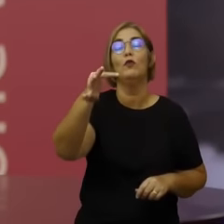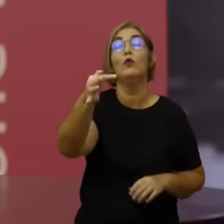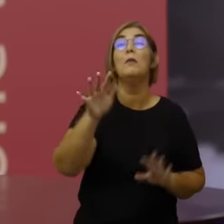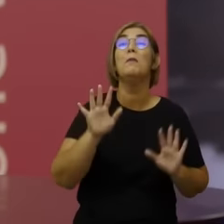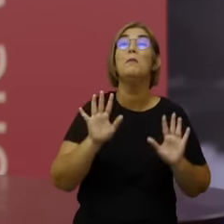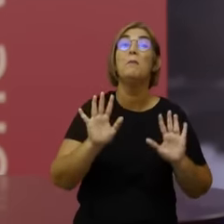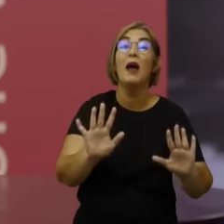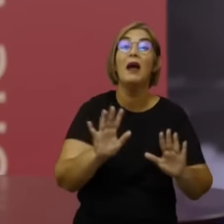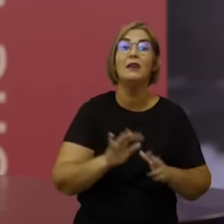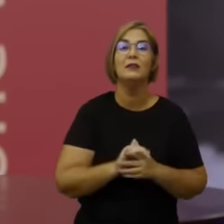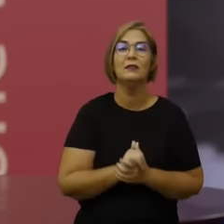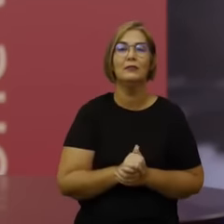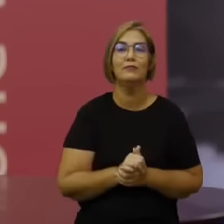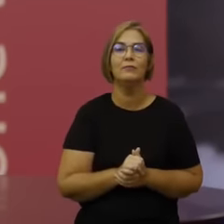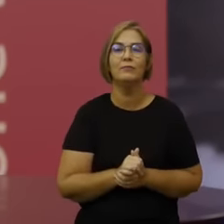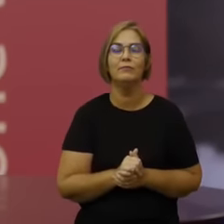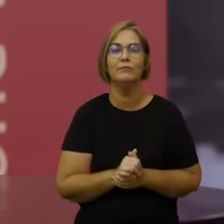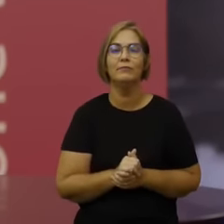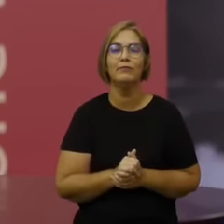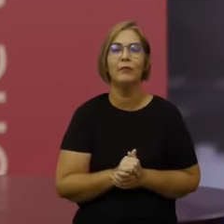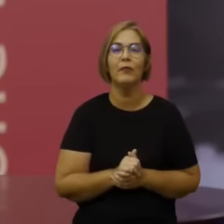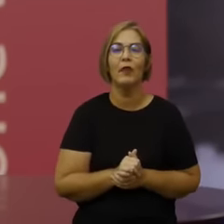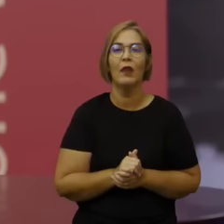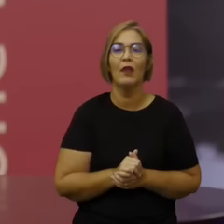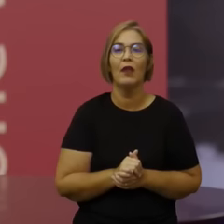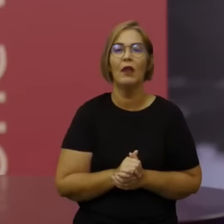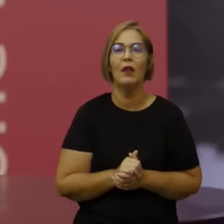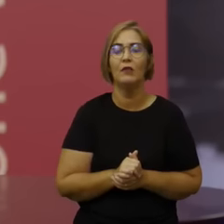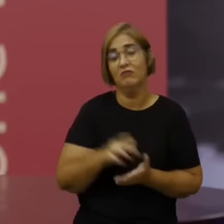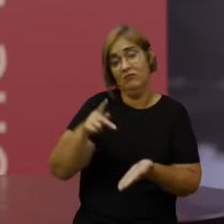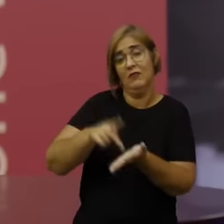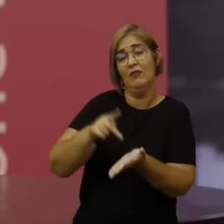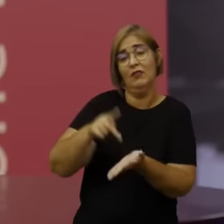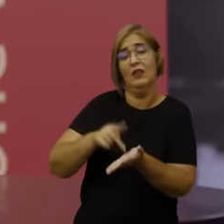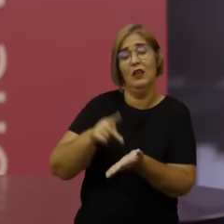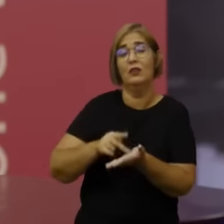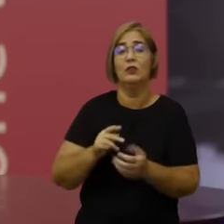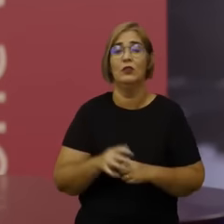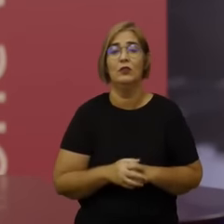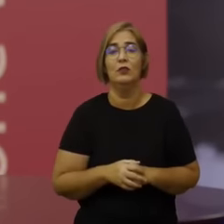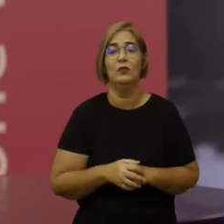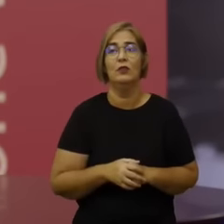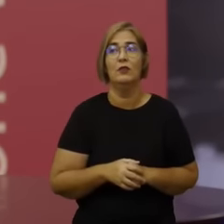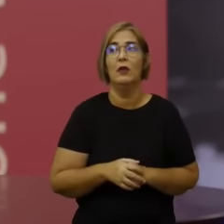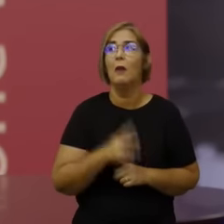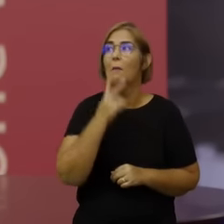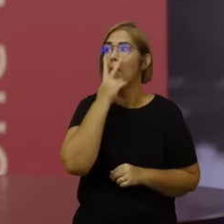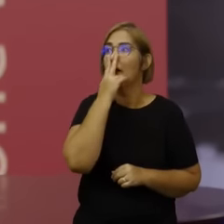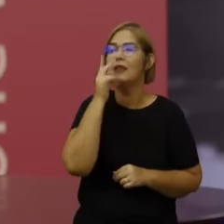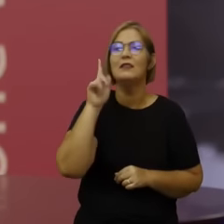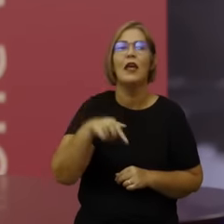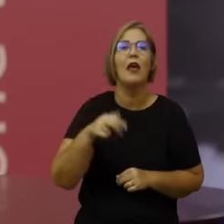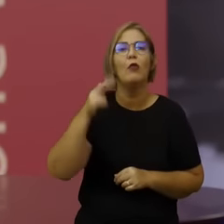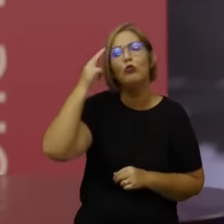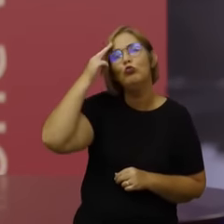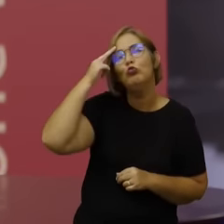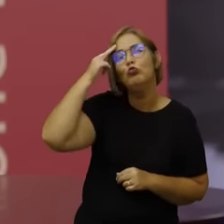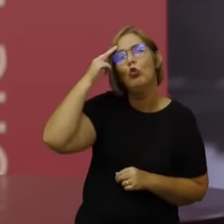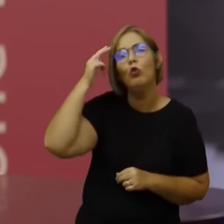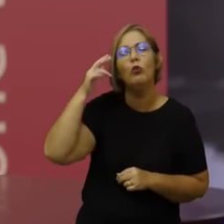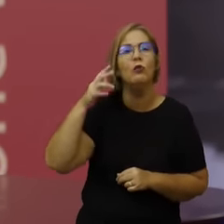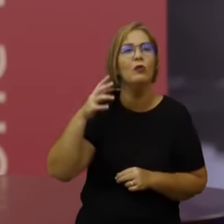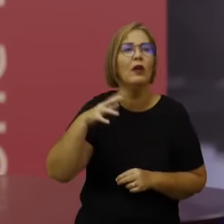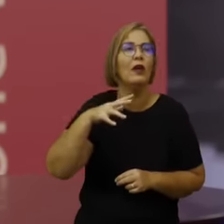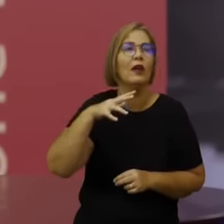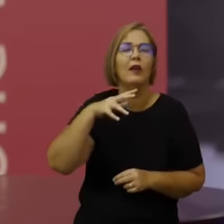do que eh ã eh um grande suspiro, né, mais um dos suspiros do ser